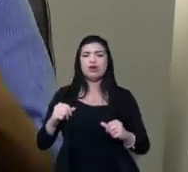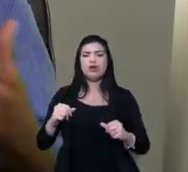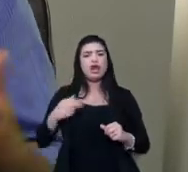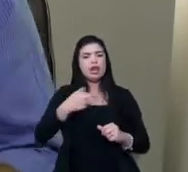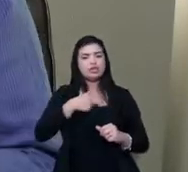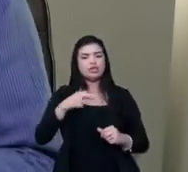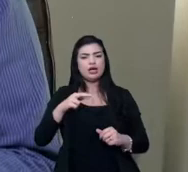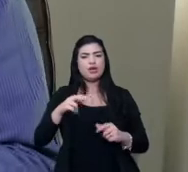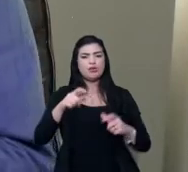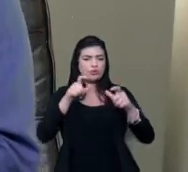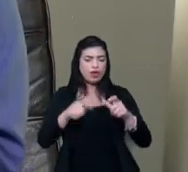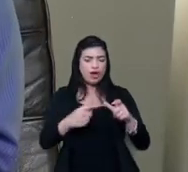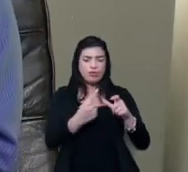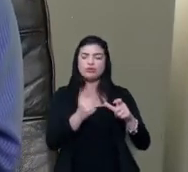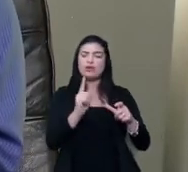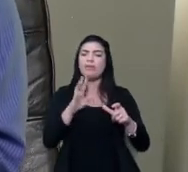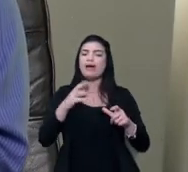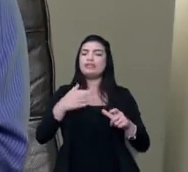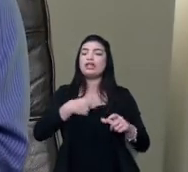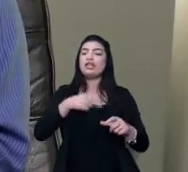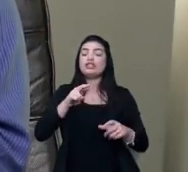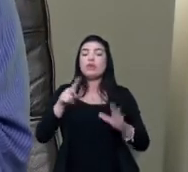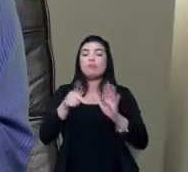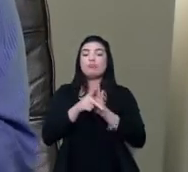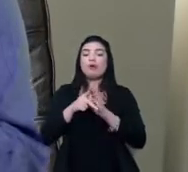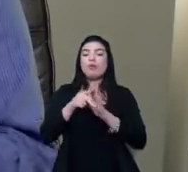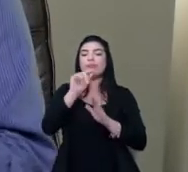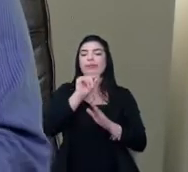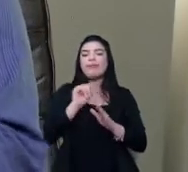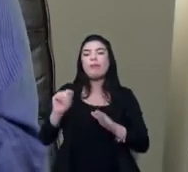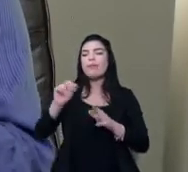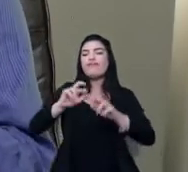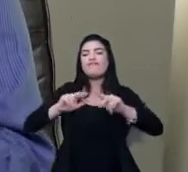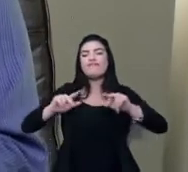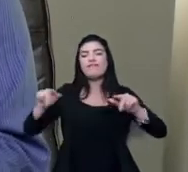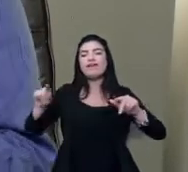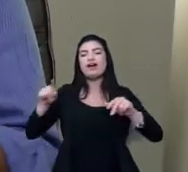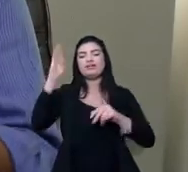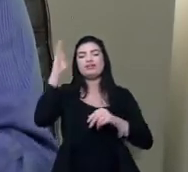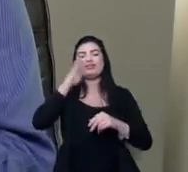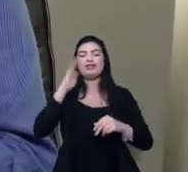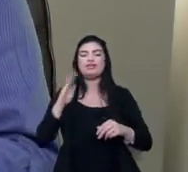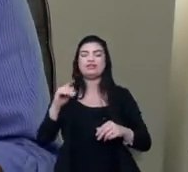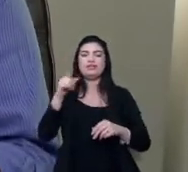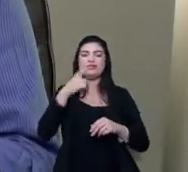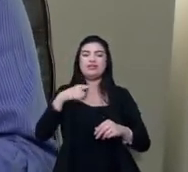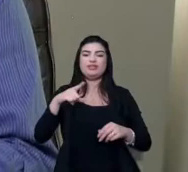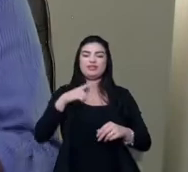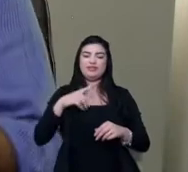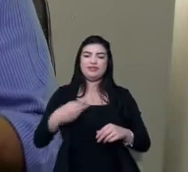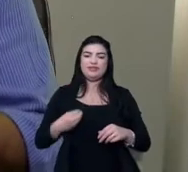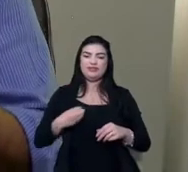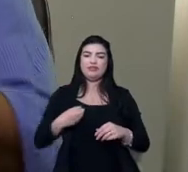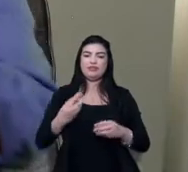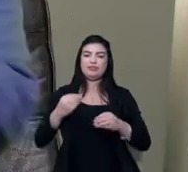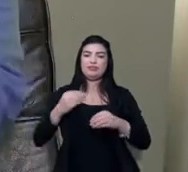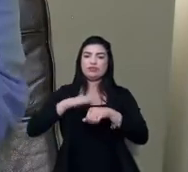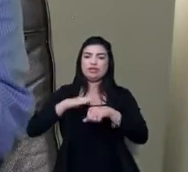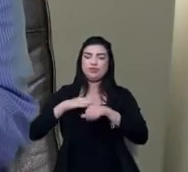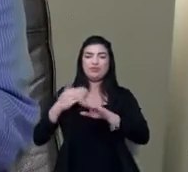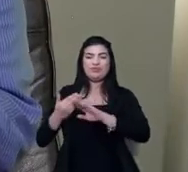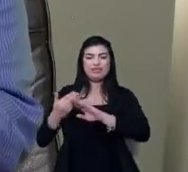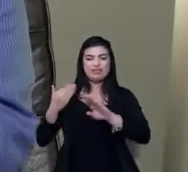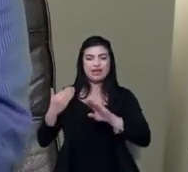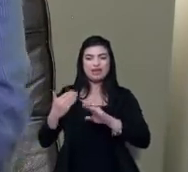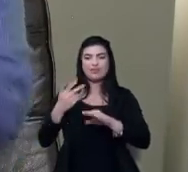geral a ideia de religiosidade. O Brasil, talvez por a gente ter sido colônia e ficar muito tempo afastado, a gente tem um braço